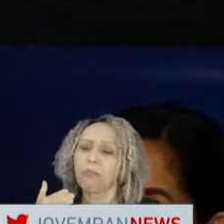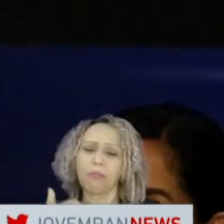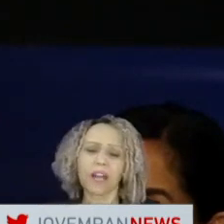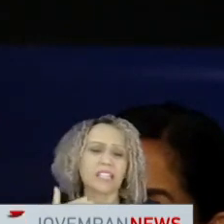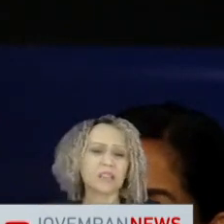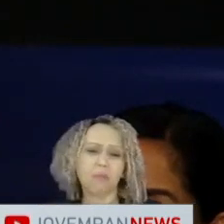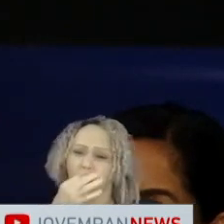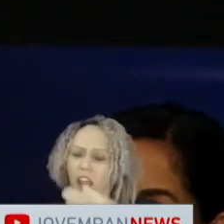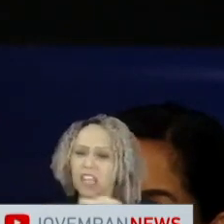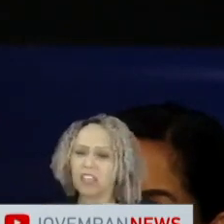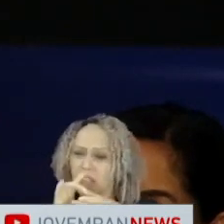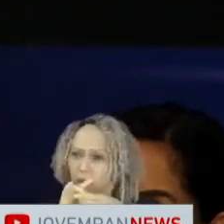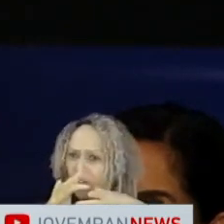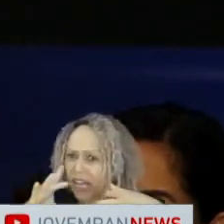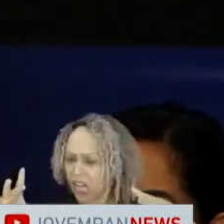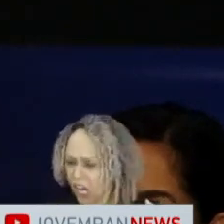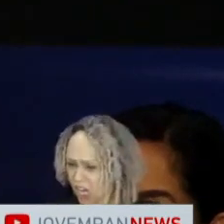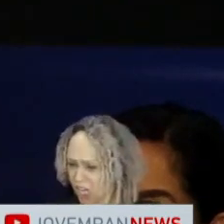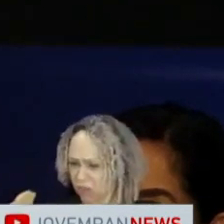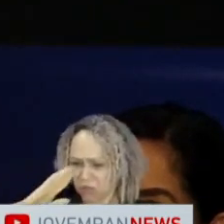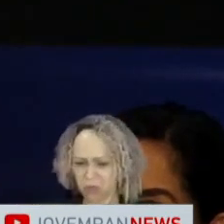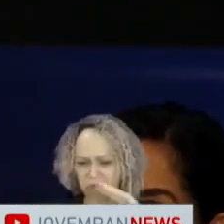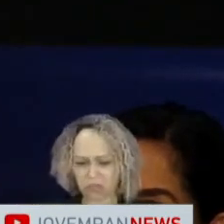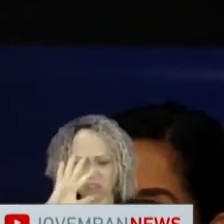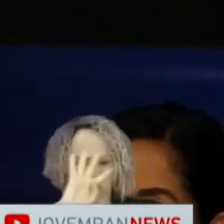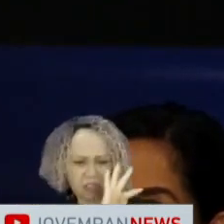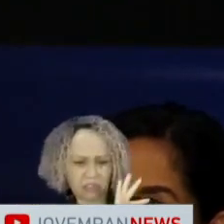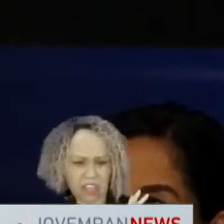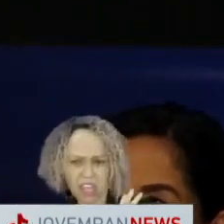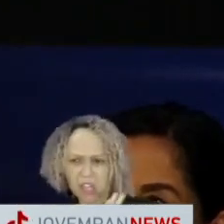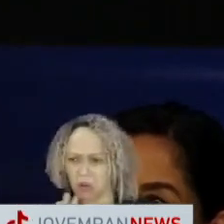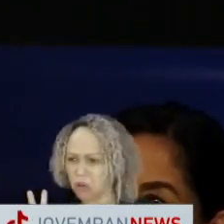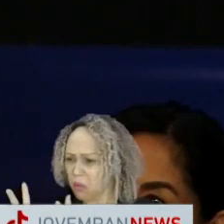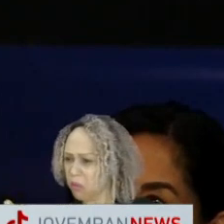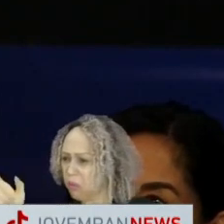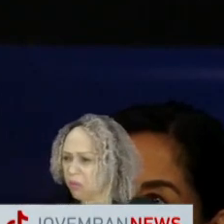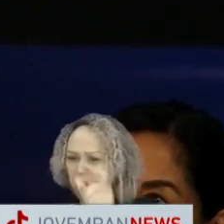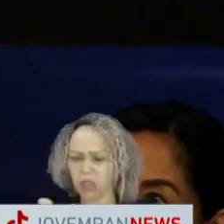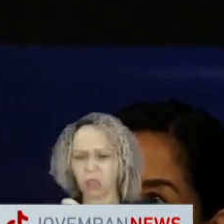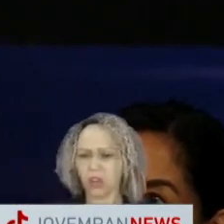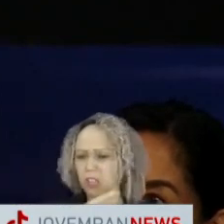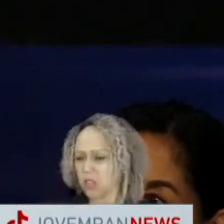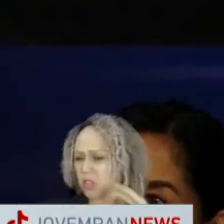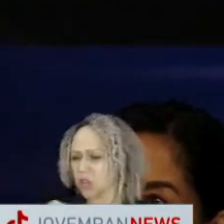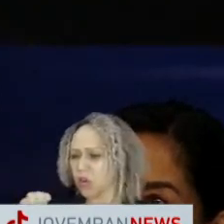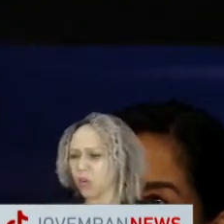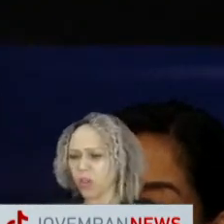melhores quadros de todas as áreas, transparente e com menos